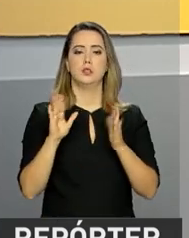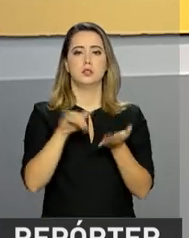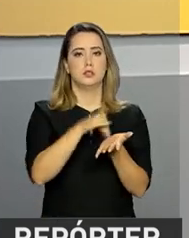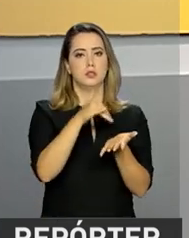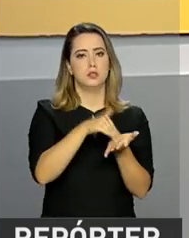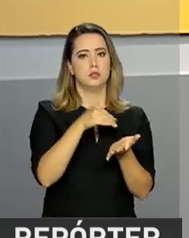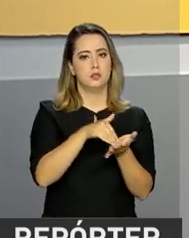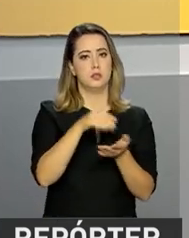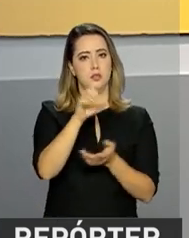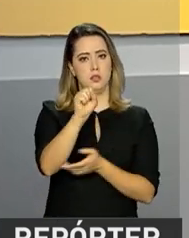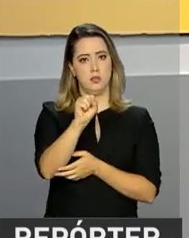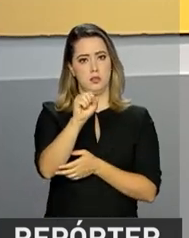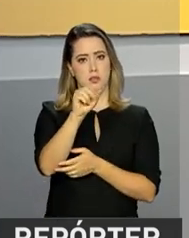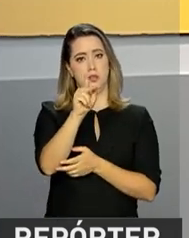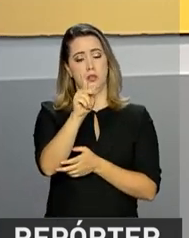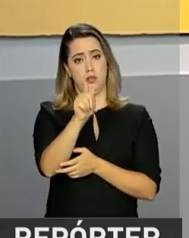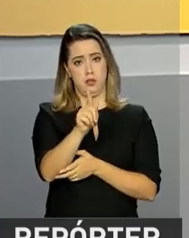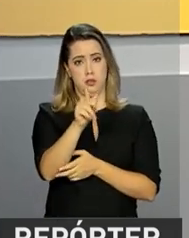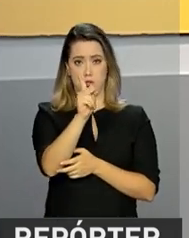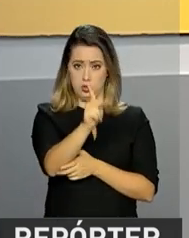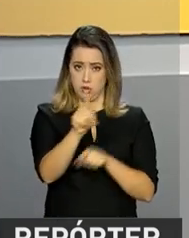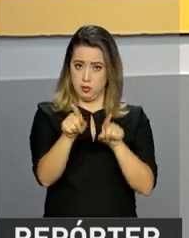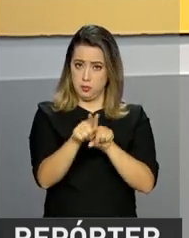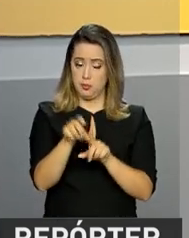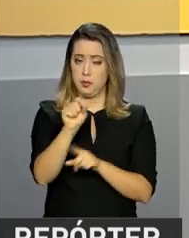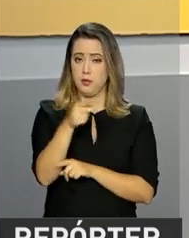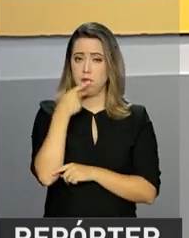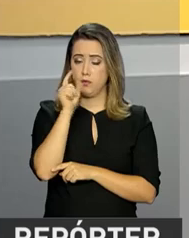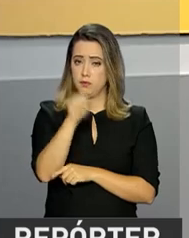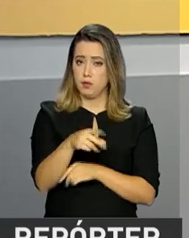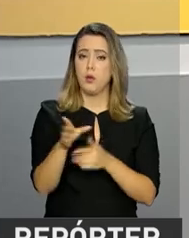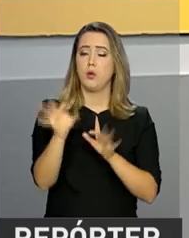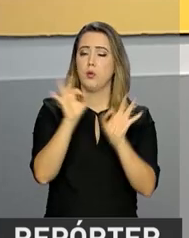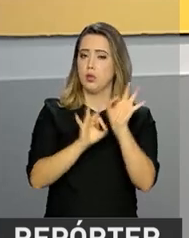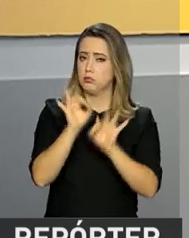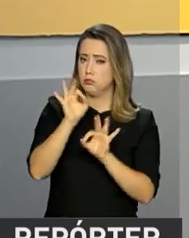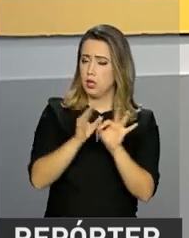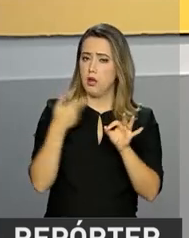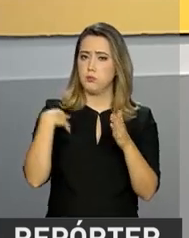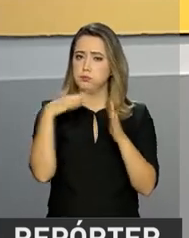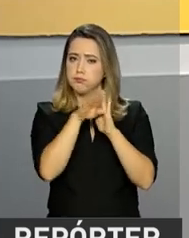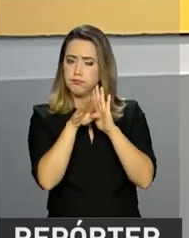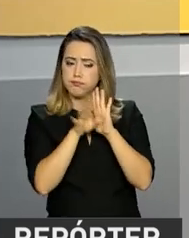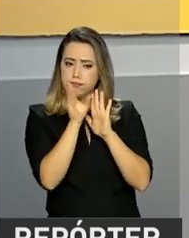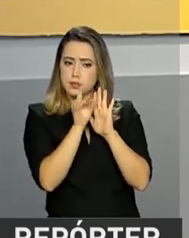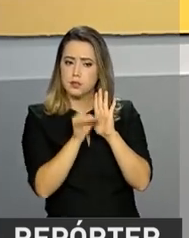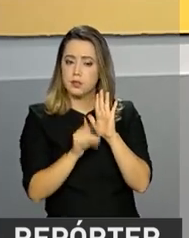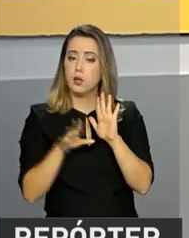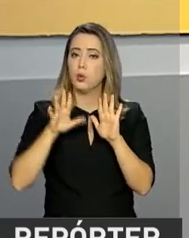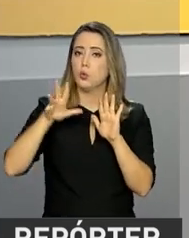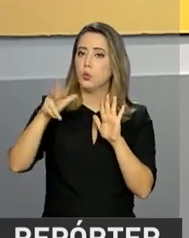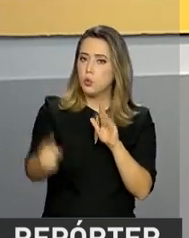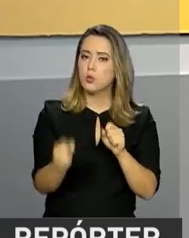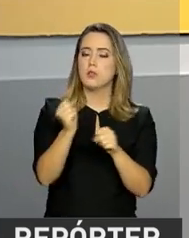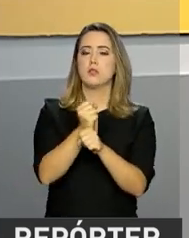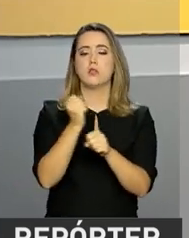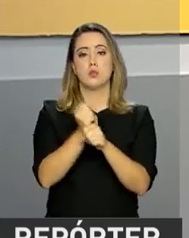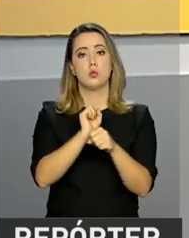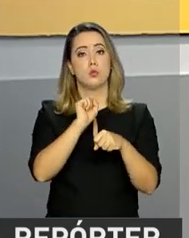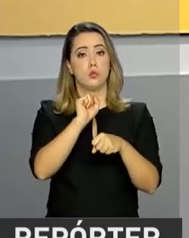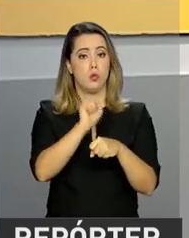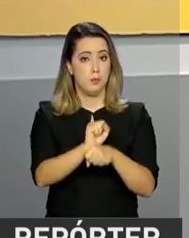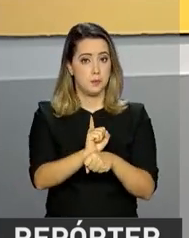da Presidência da República, Moreira Franco, explicou que foi feito um levantamento das obras paralisadas que estão em condições de